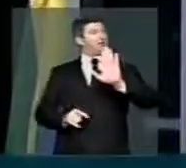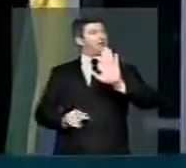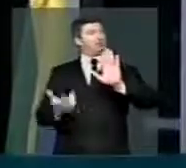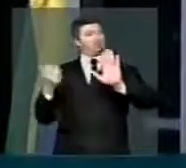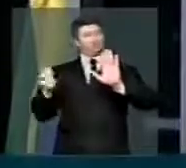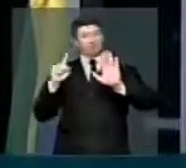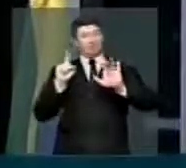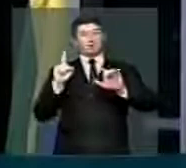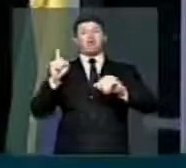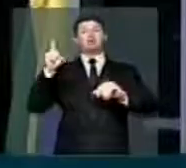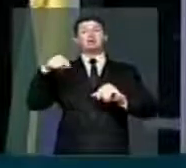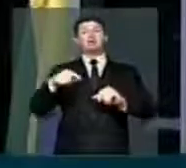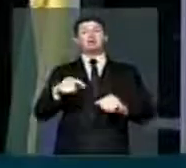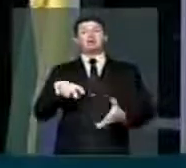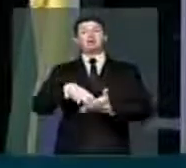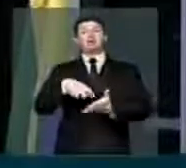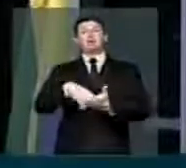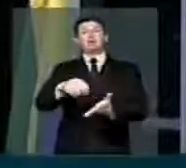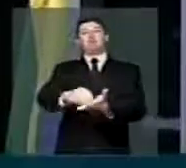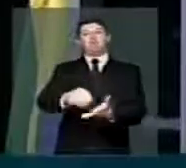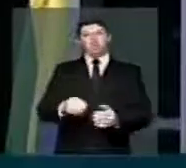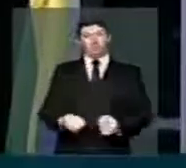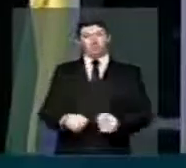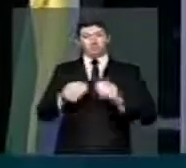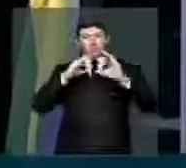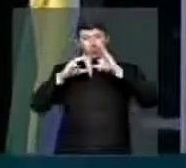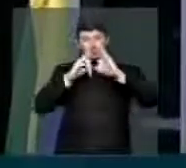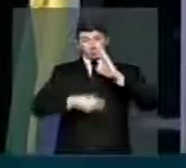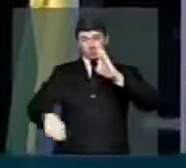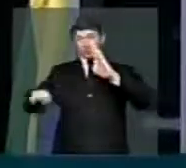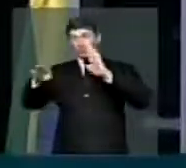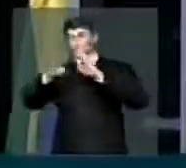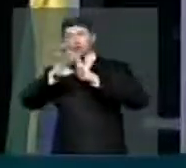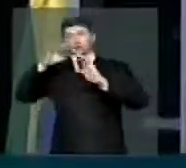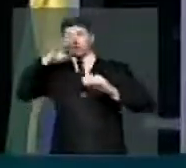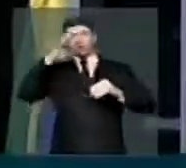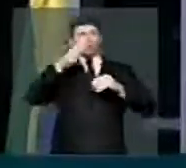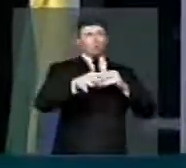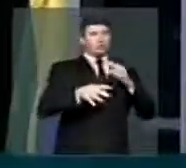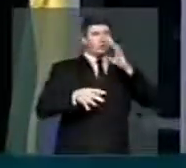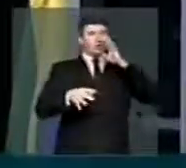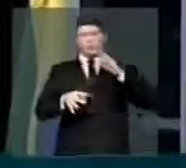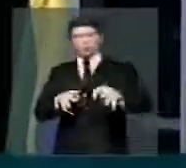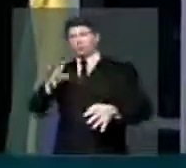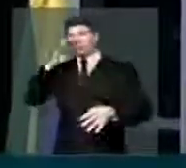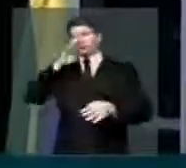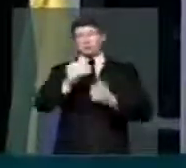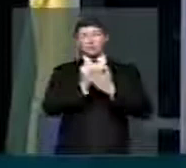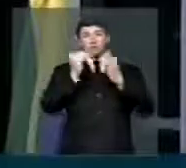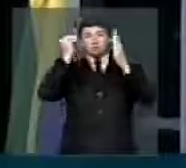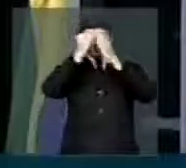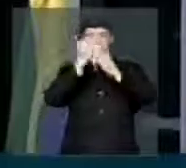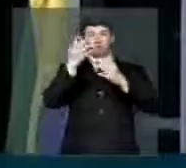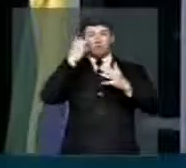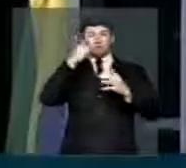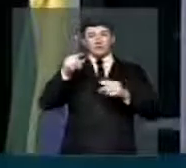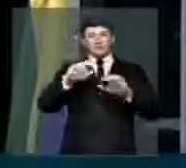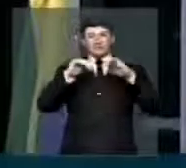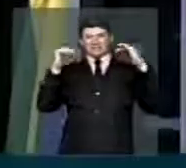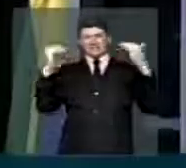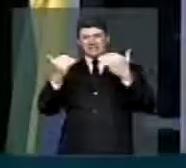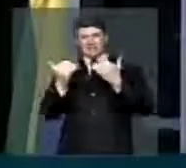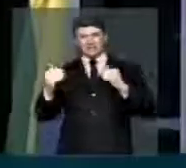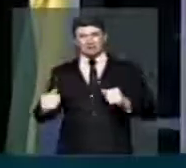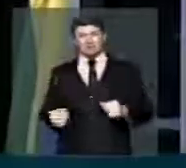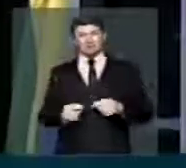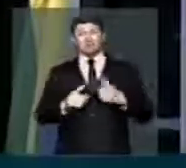primeiro, é impunidade. Todos os meios de comunicação denunciando fartamente o superfaturamento desses estados